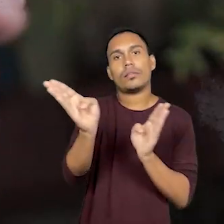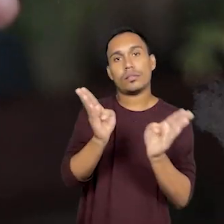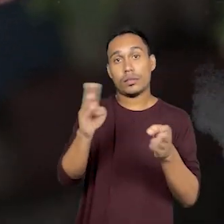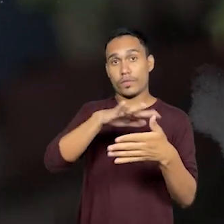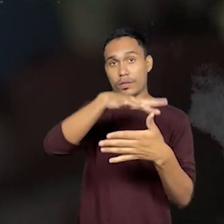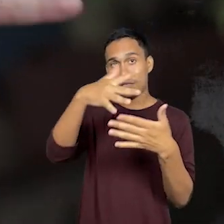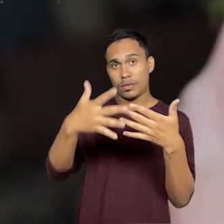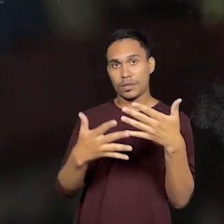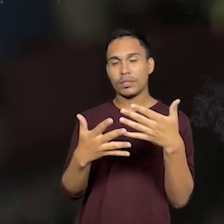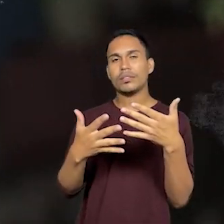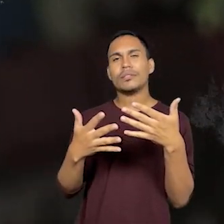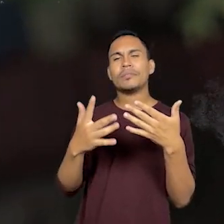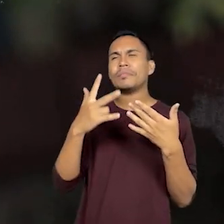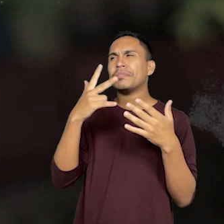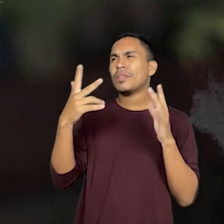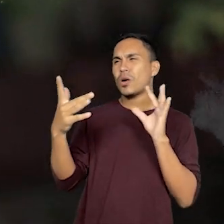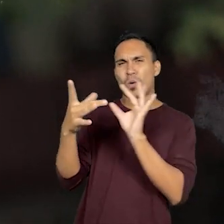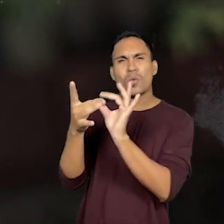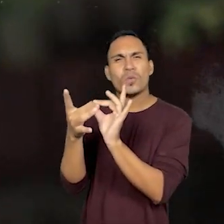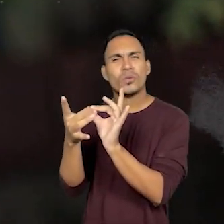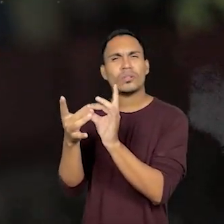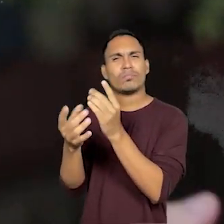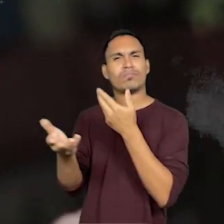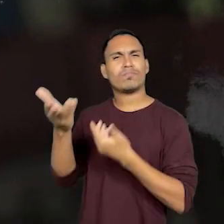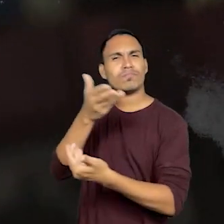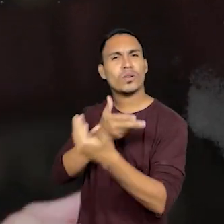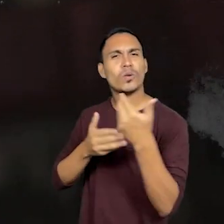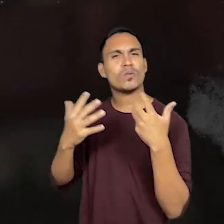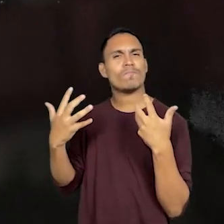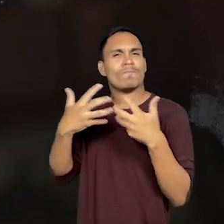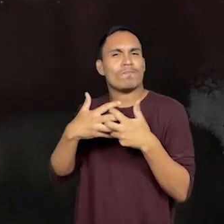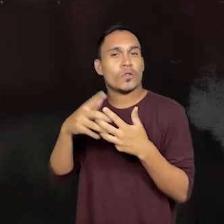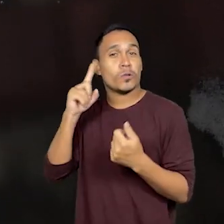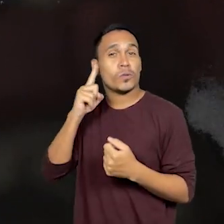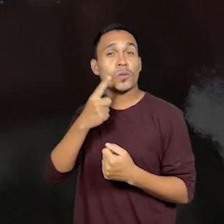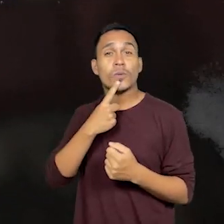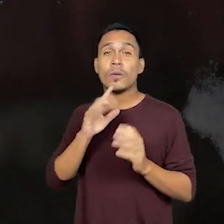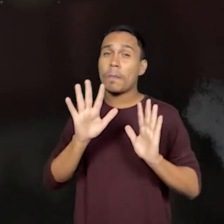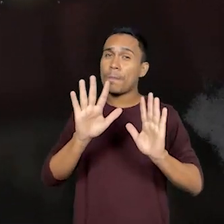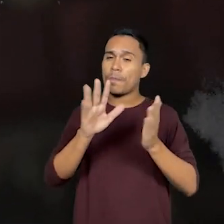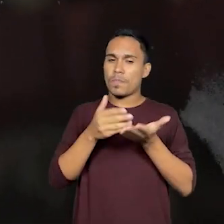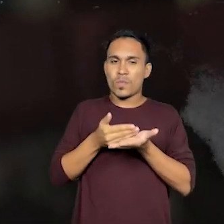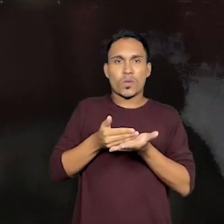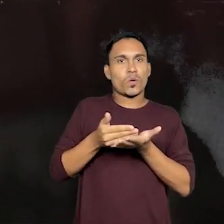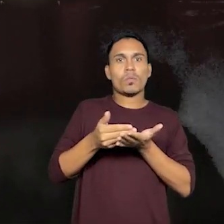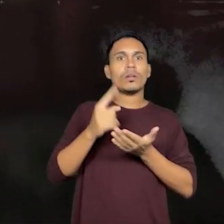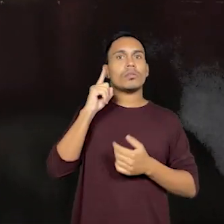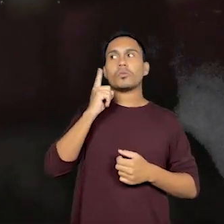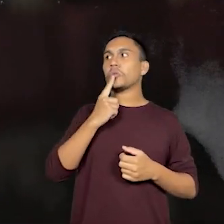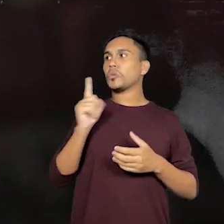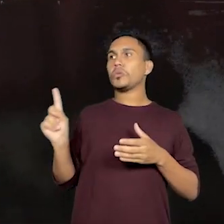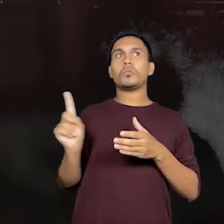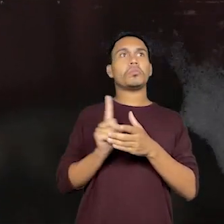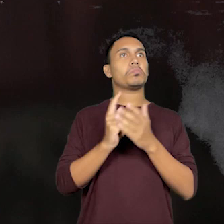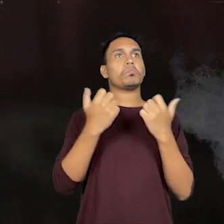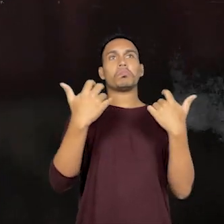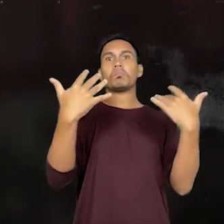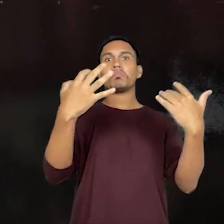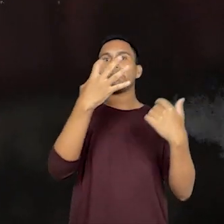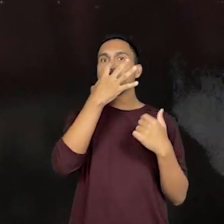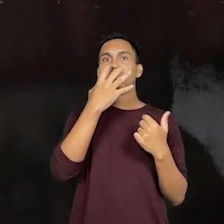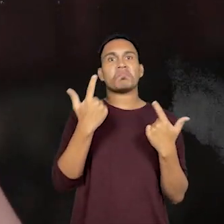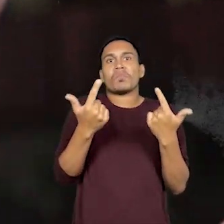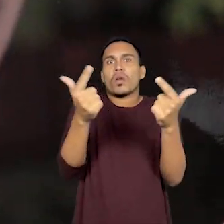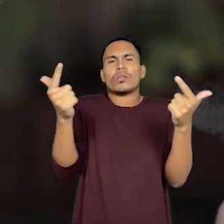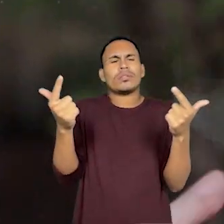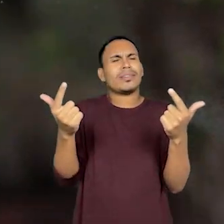altamente... conectado com a comunidade surda, só que nós, no começo, não tínhamos a presença de pessoas surdas na plateia.